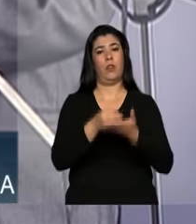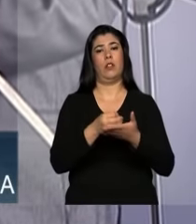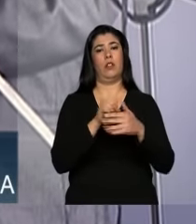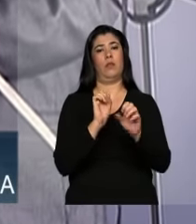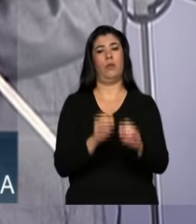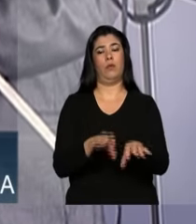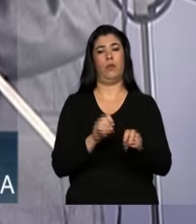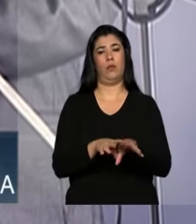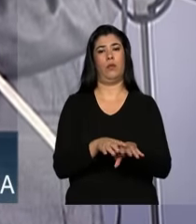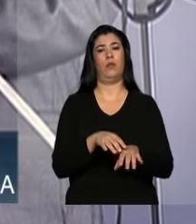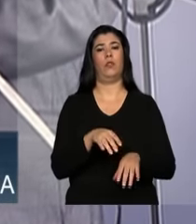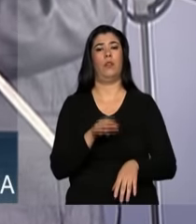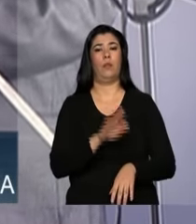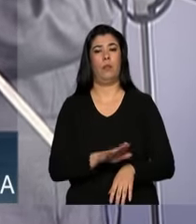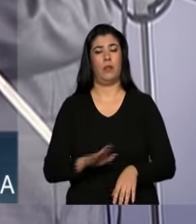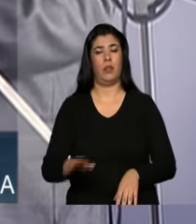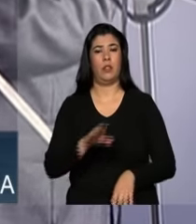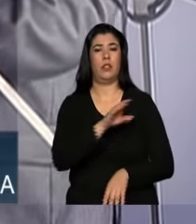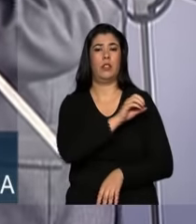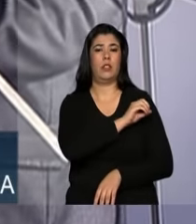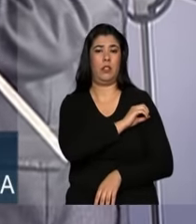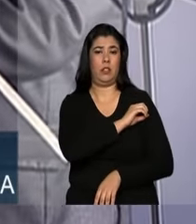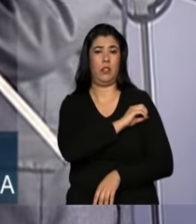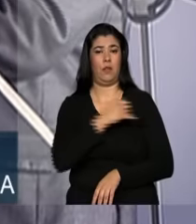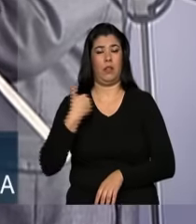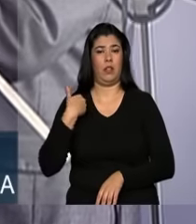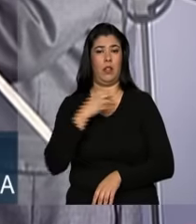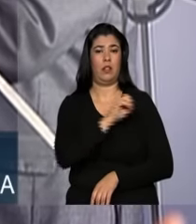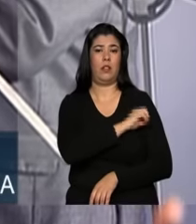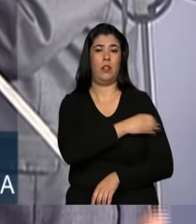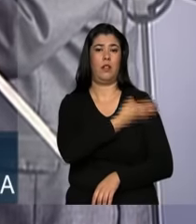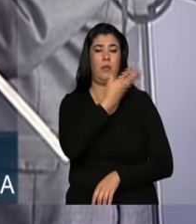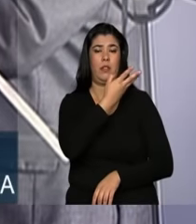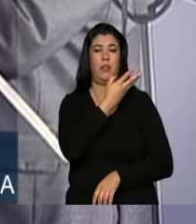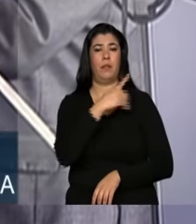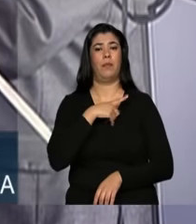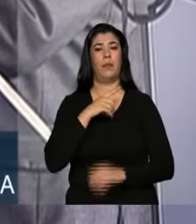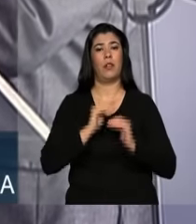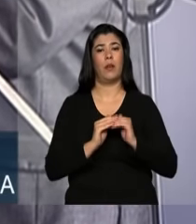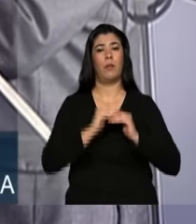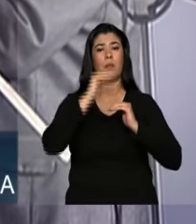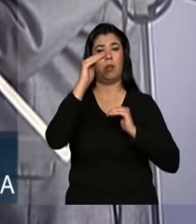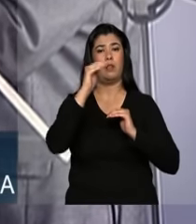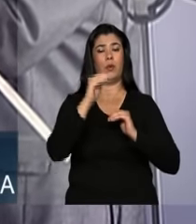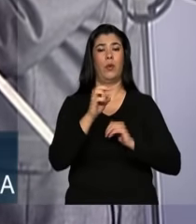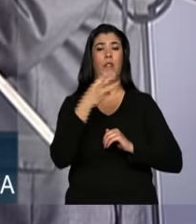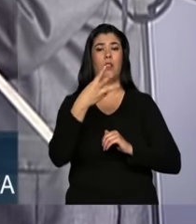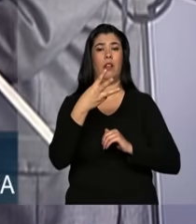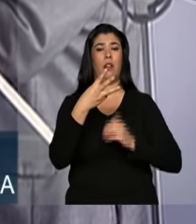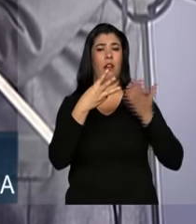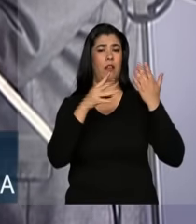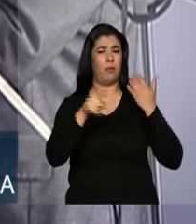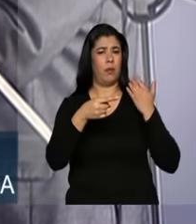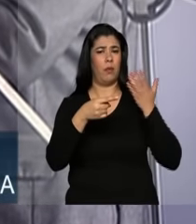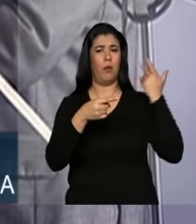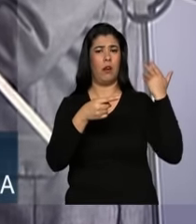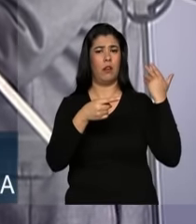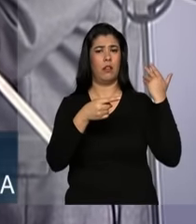de qualidade. E já aumentamos de 3 para mais de 8 mil crianças